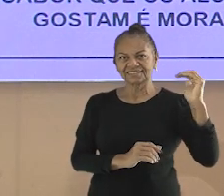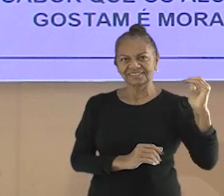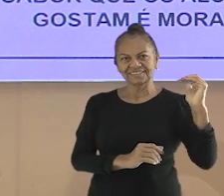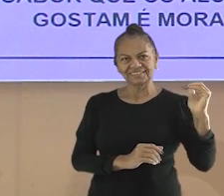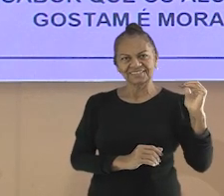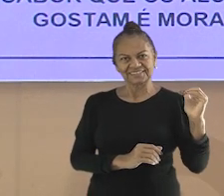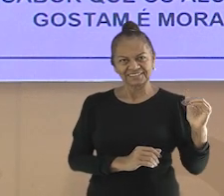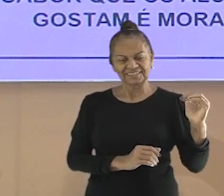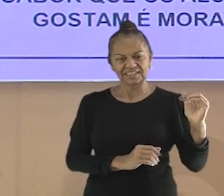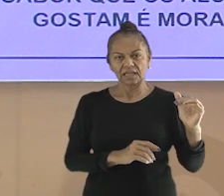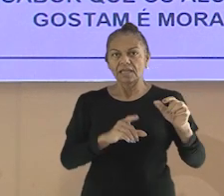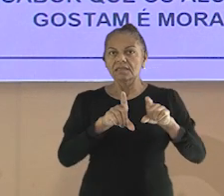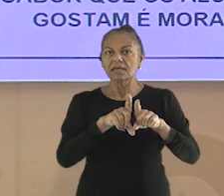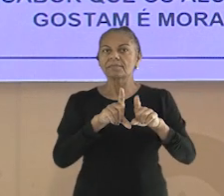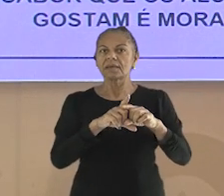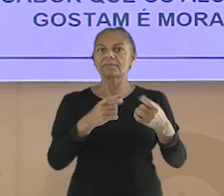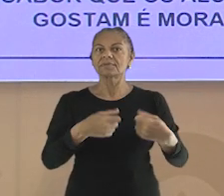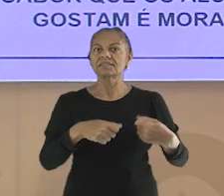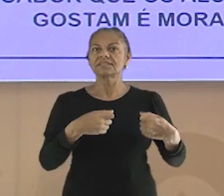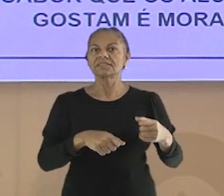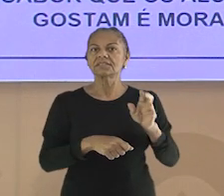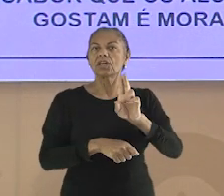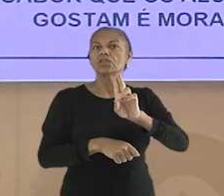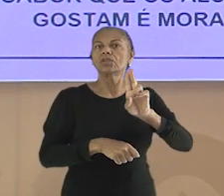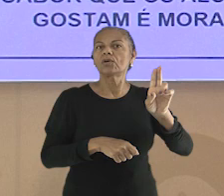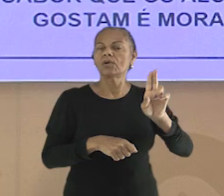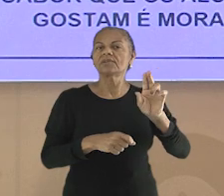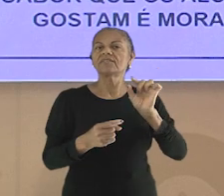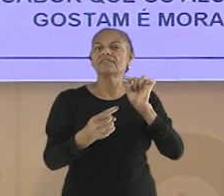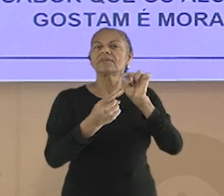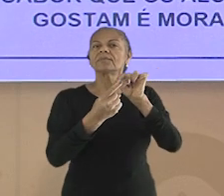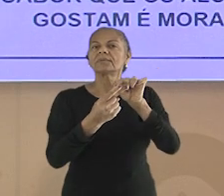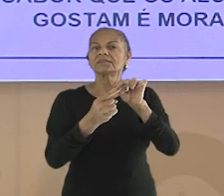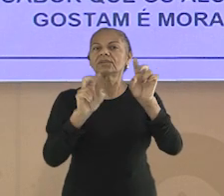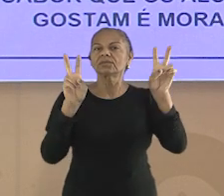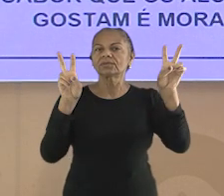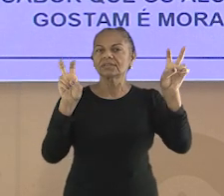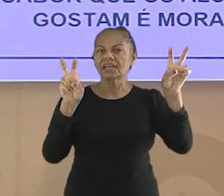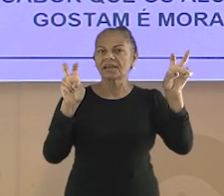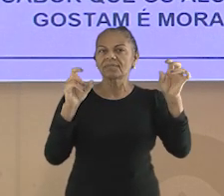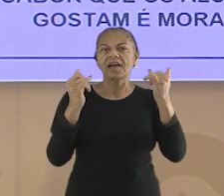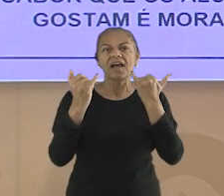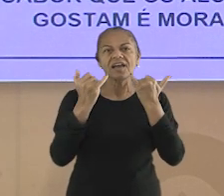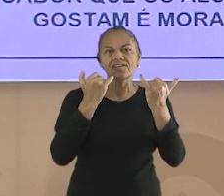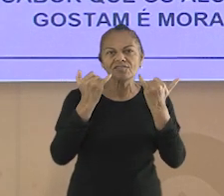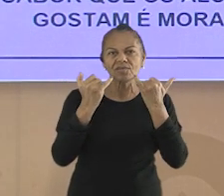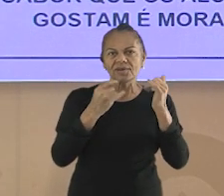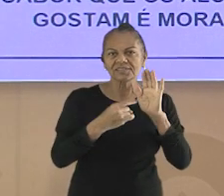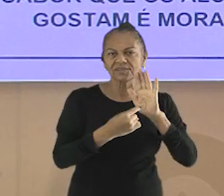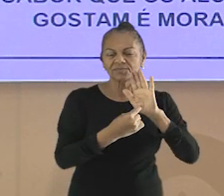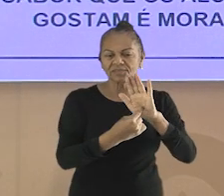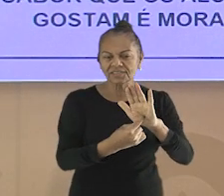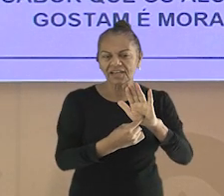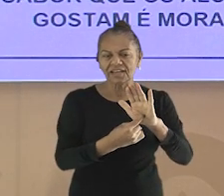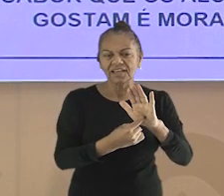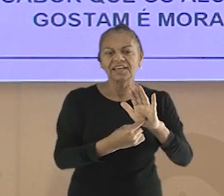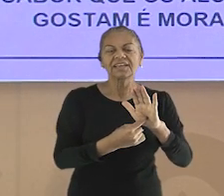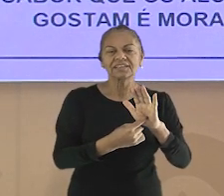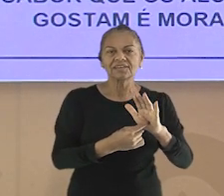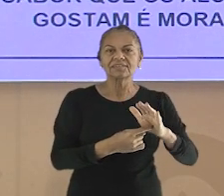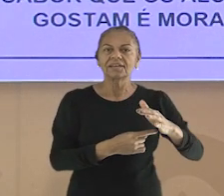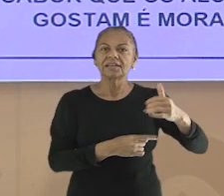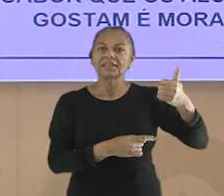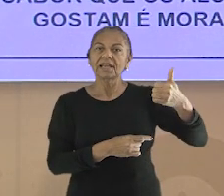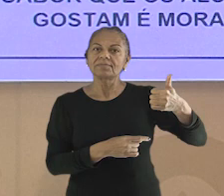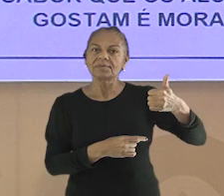Além disso, a tabela deve possuir nome, que vai identificar o assunto do qual a tabela traz informações.